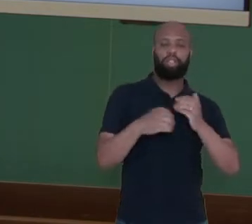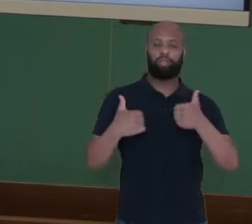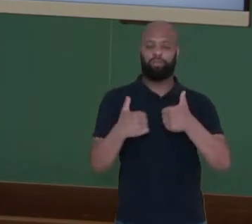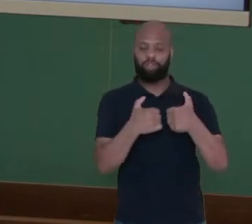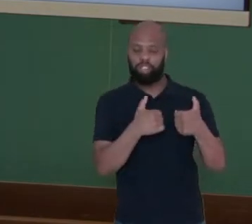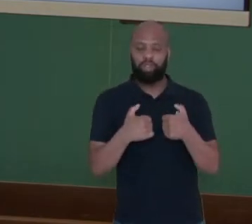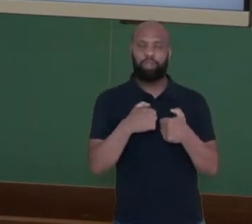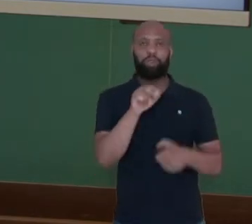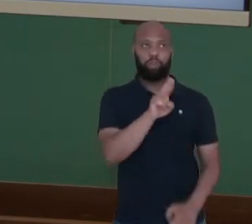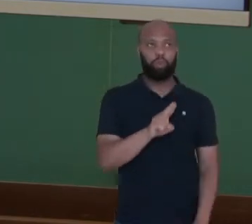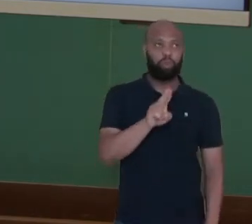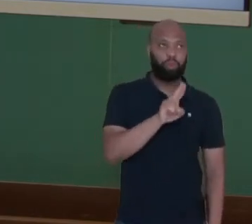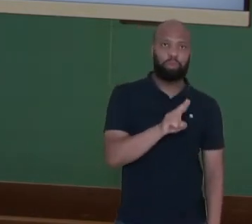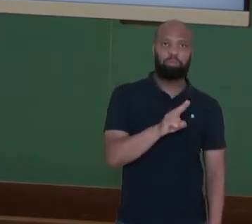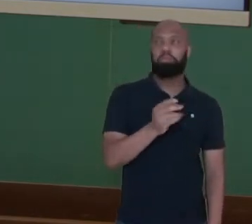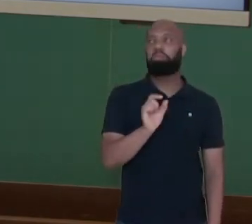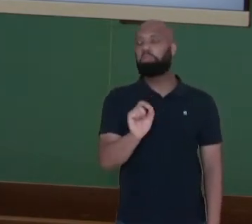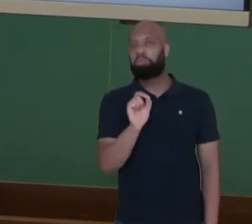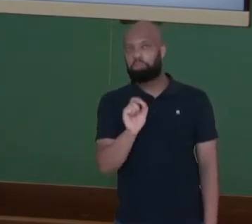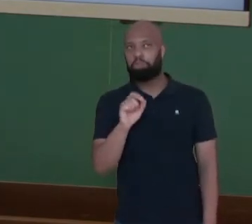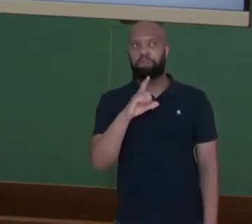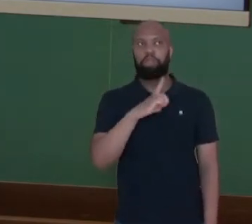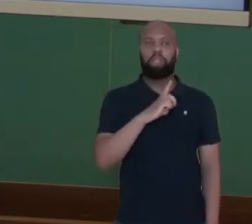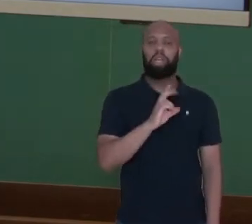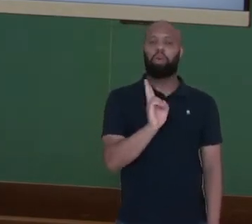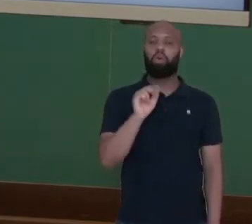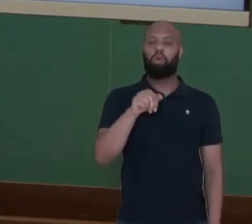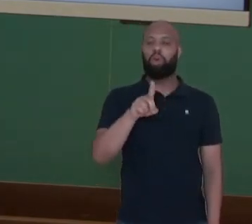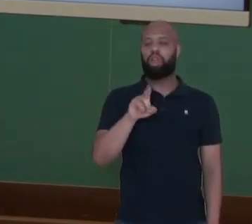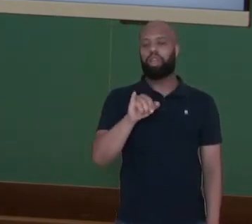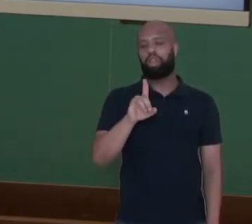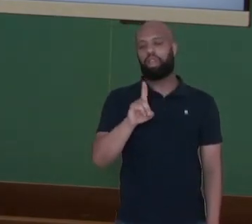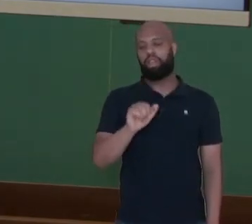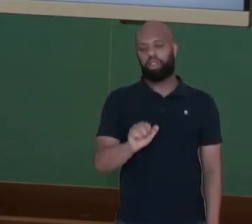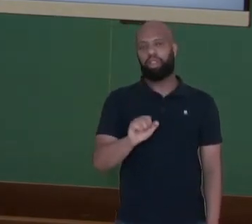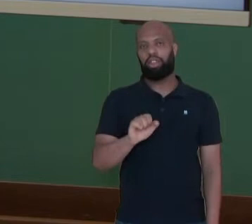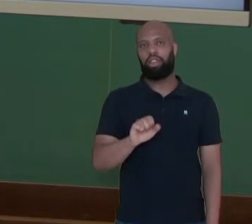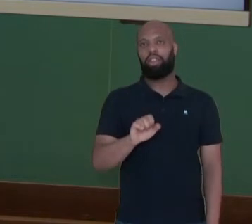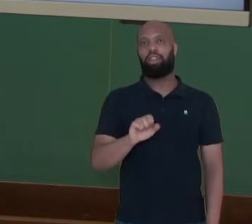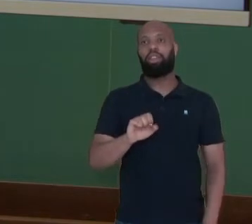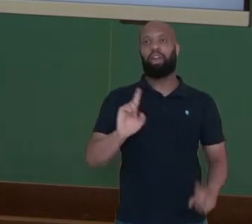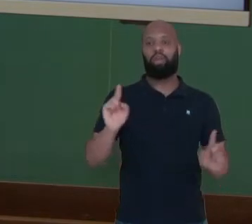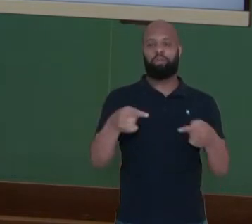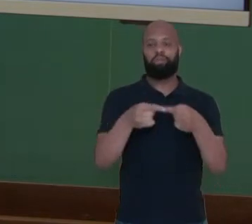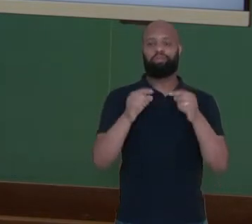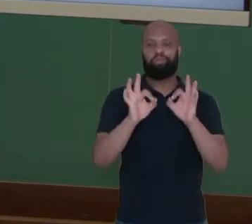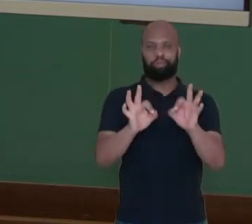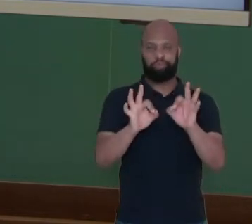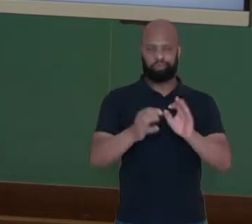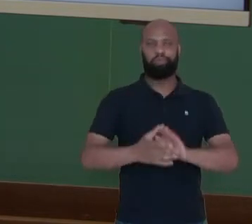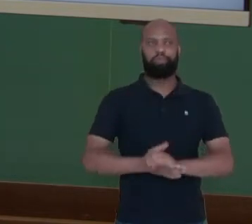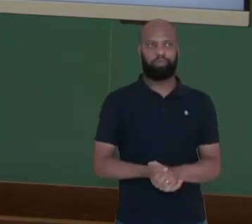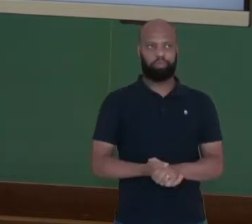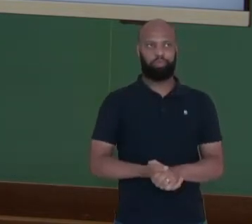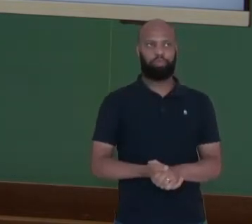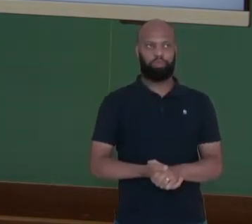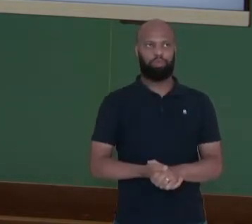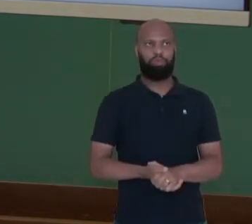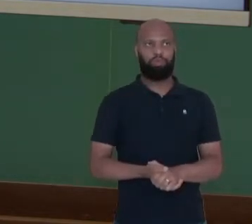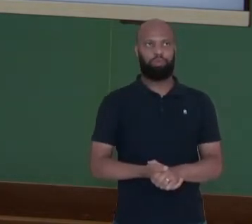física, às vezes usa unidades um pouquinho mais adequadas àquele contexto ali, ok?